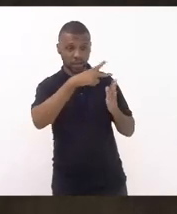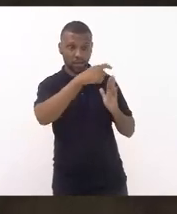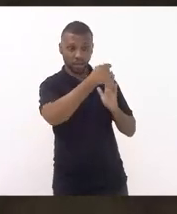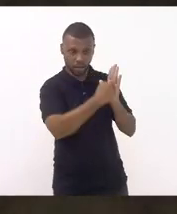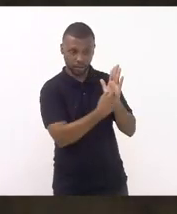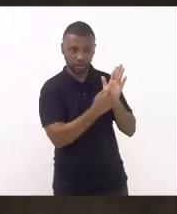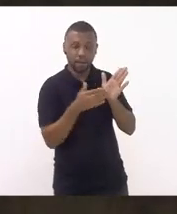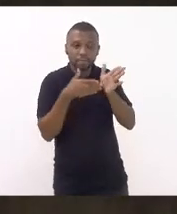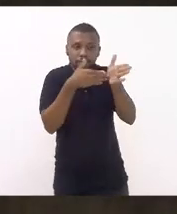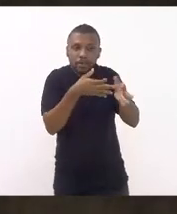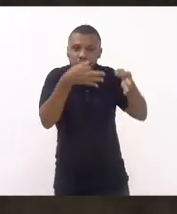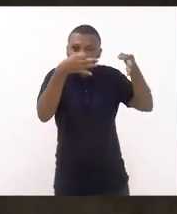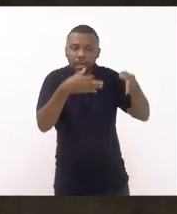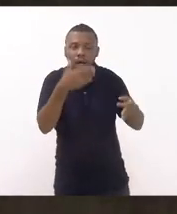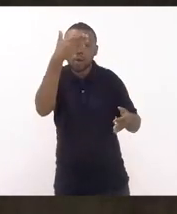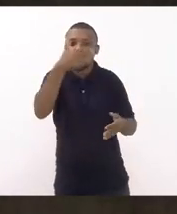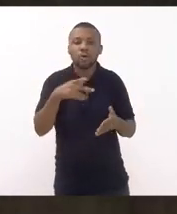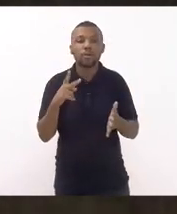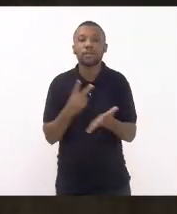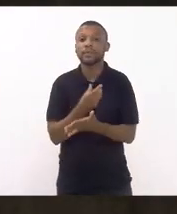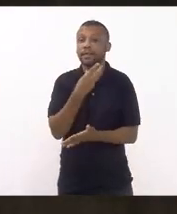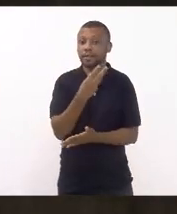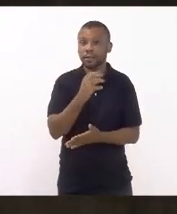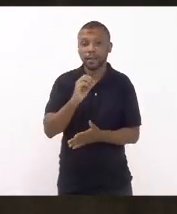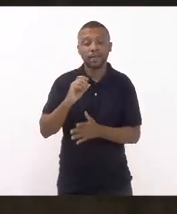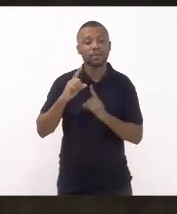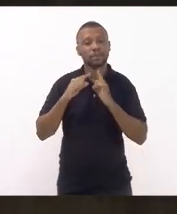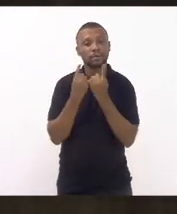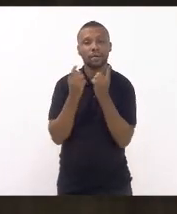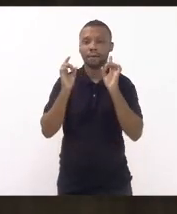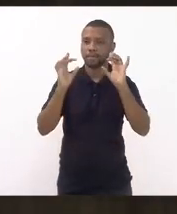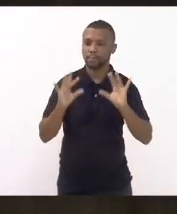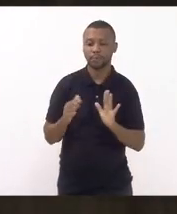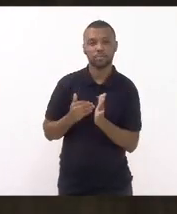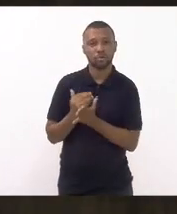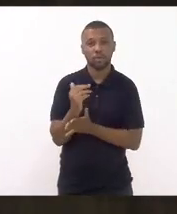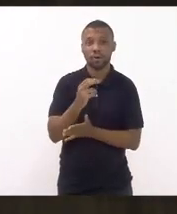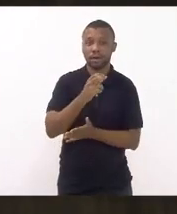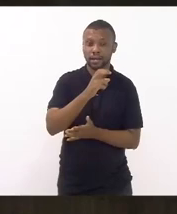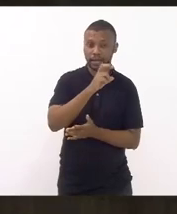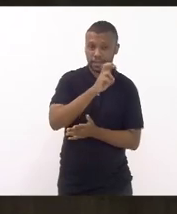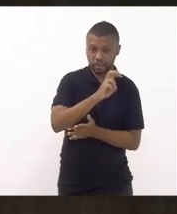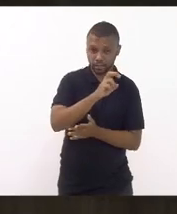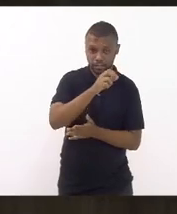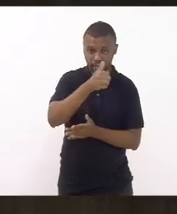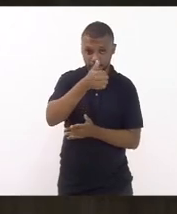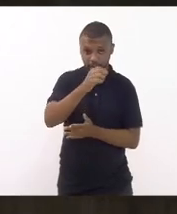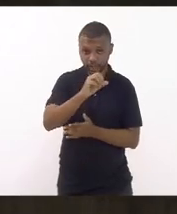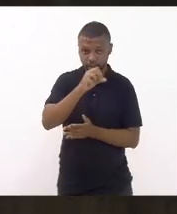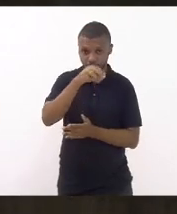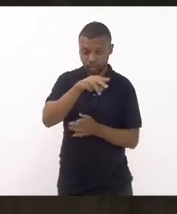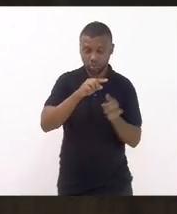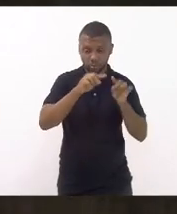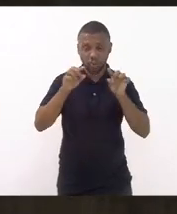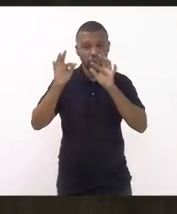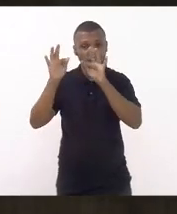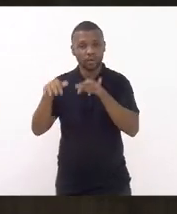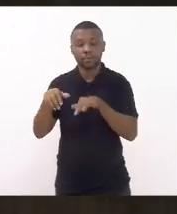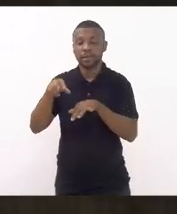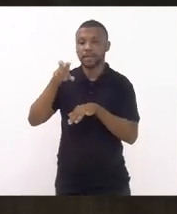ocorrido na 30ª sessão extraordinária, que, iniciada às 17h10, encerrou-se às